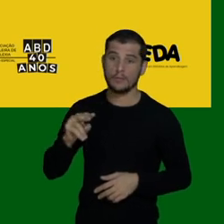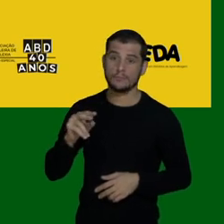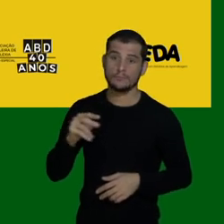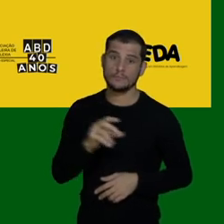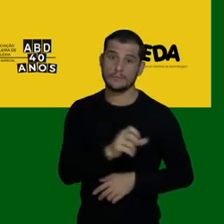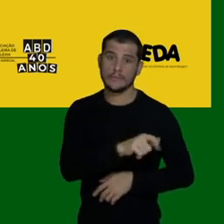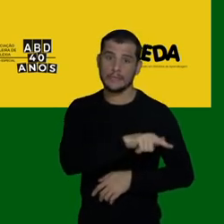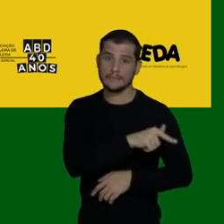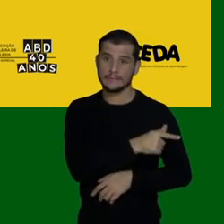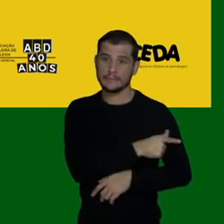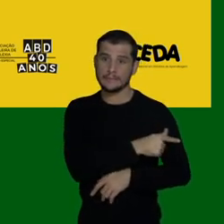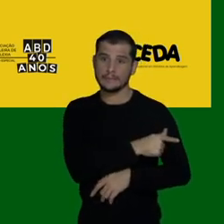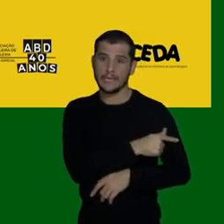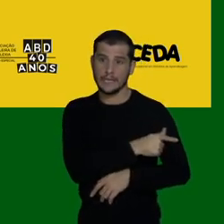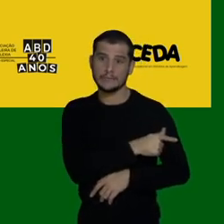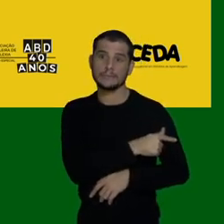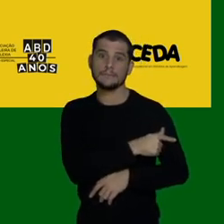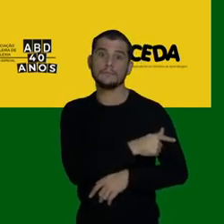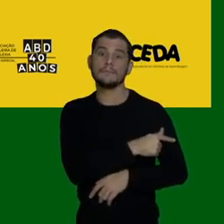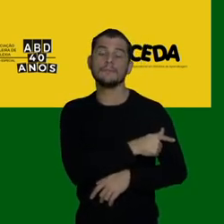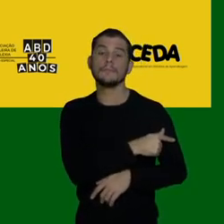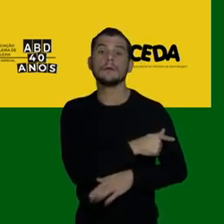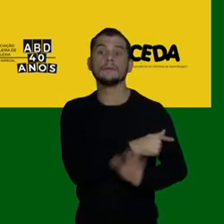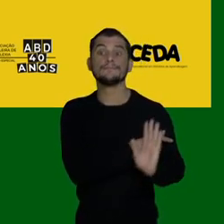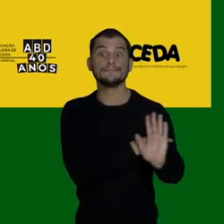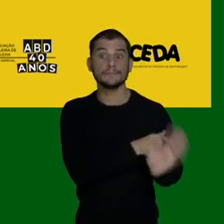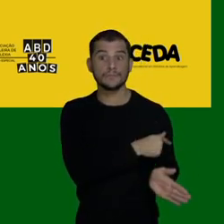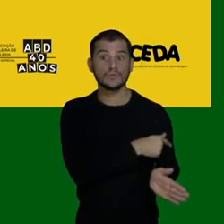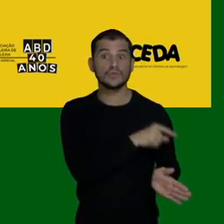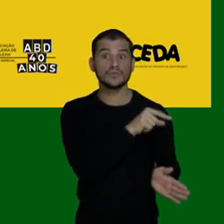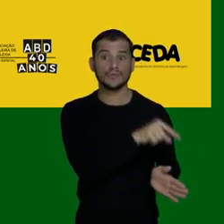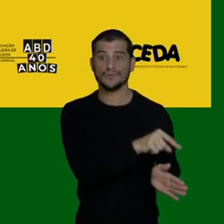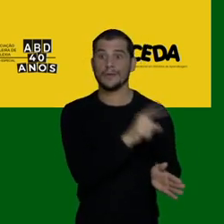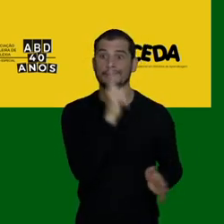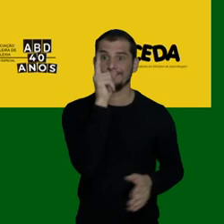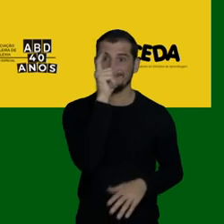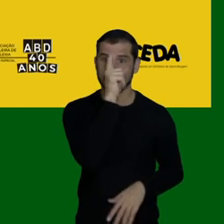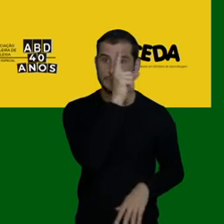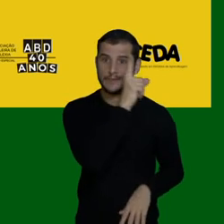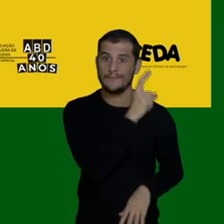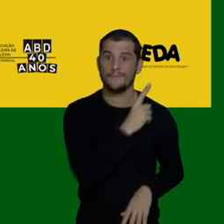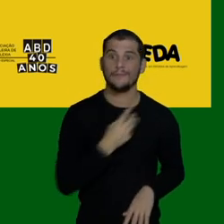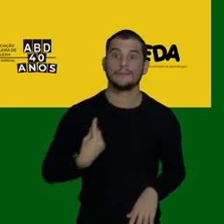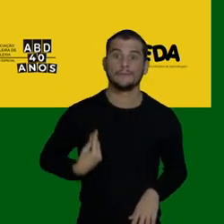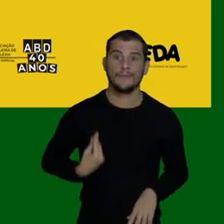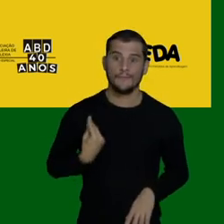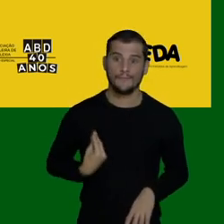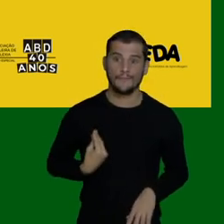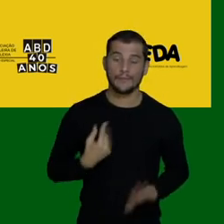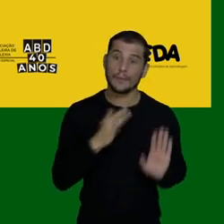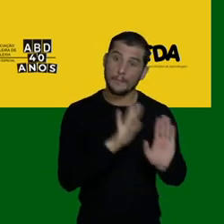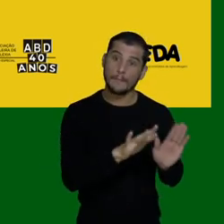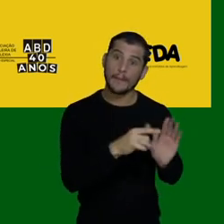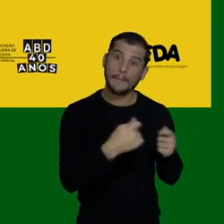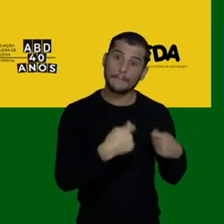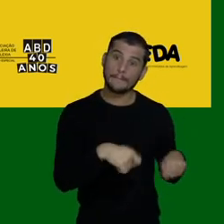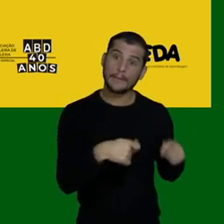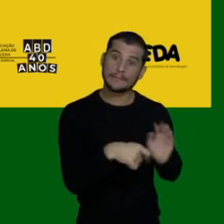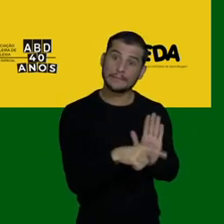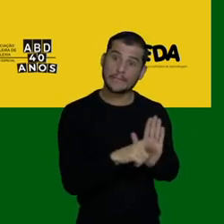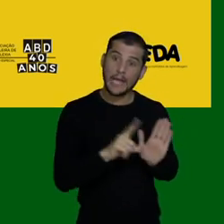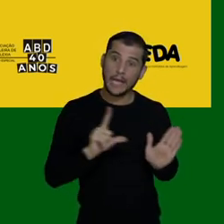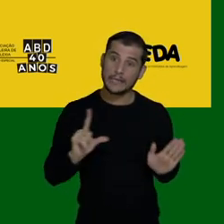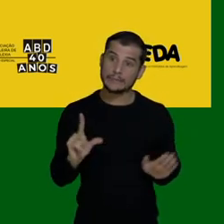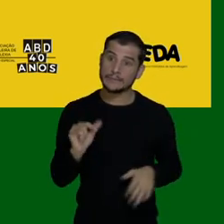chegam com muita dificuldade Então vai ter jeito mas assim se se ela tivesse vindo que nem o menininho de 7